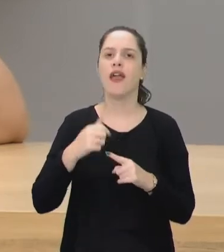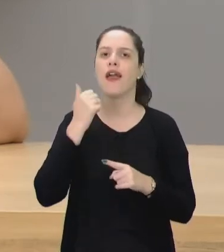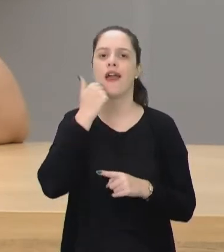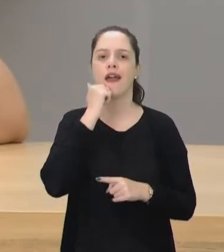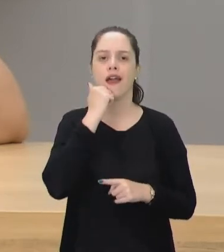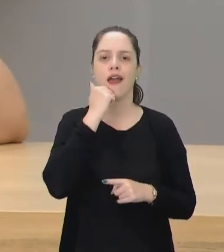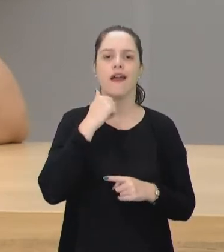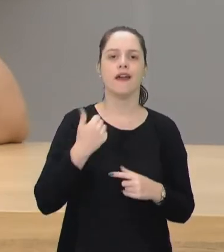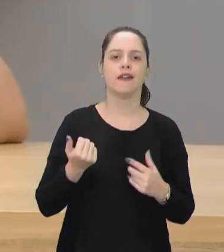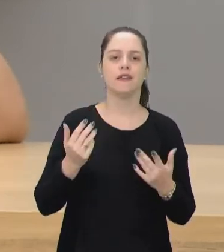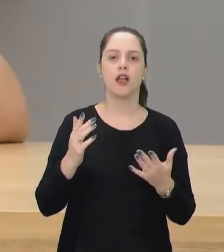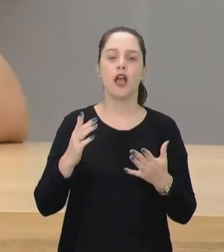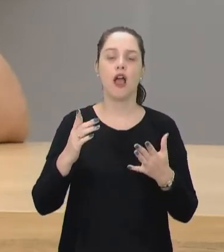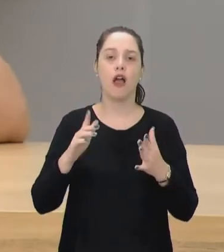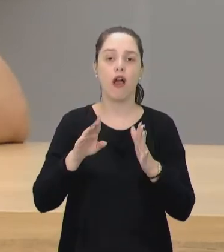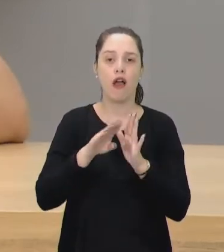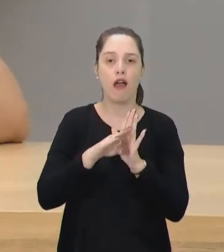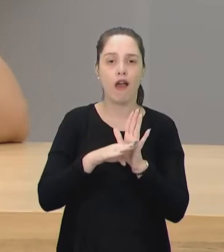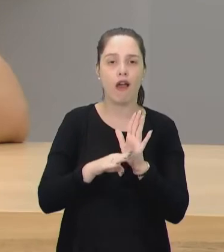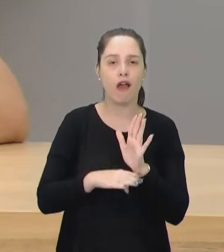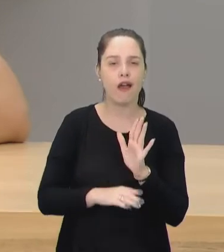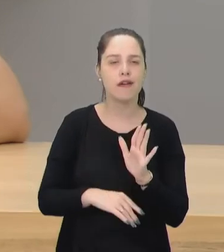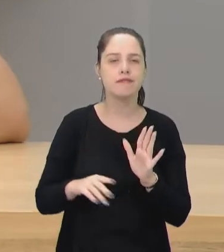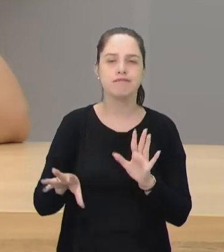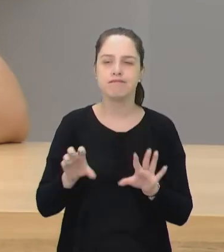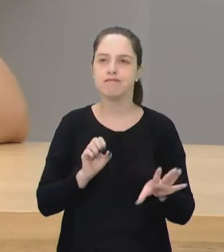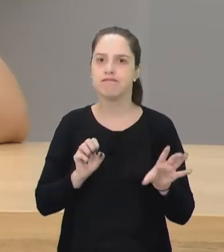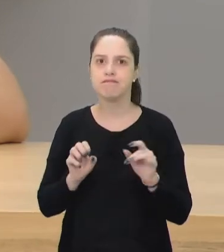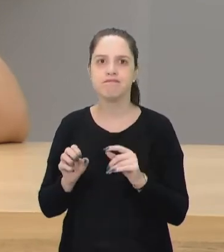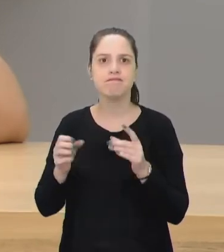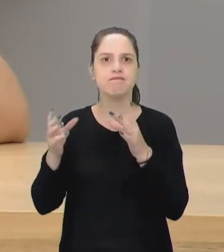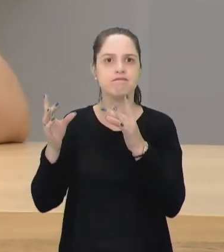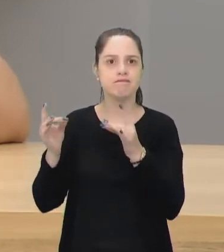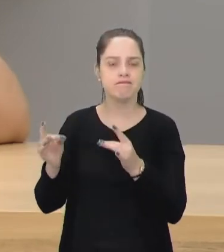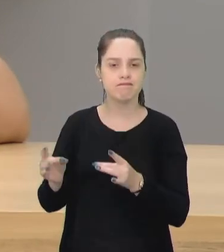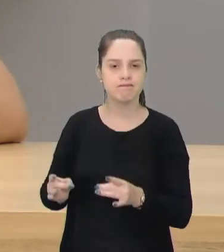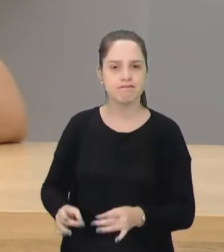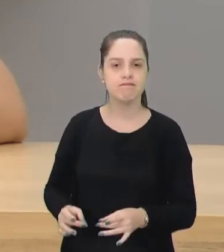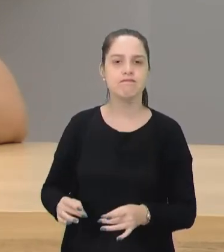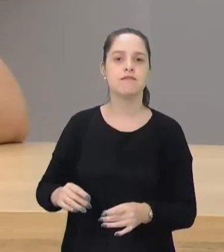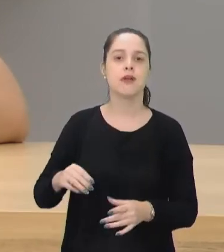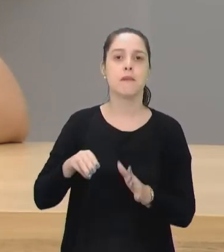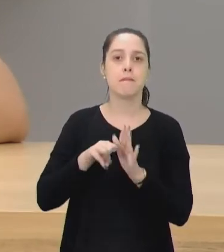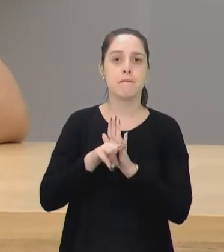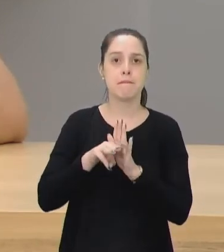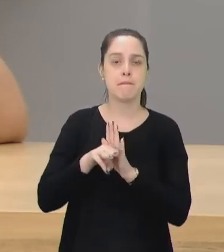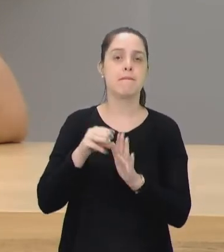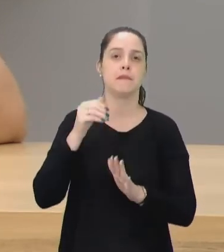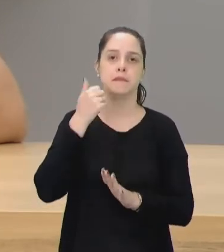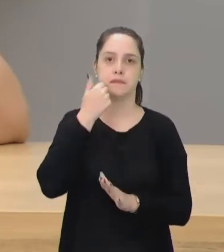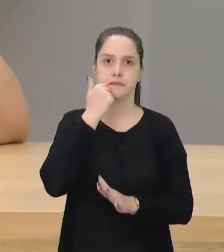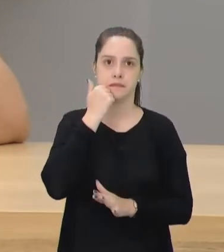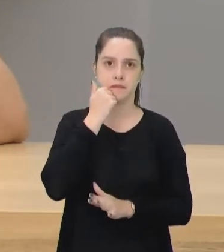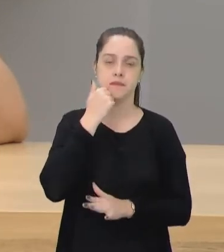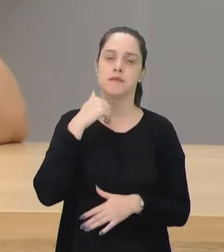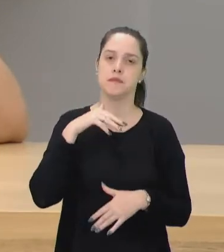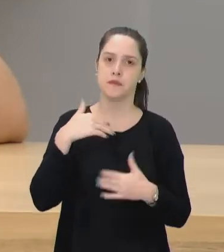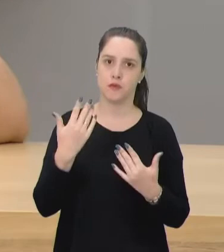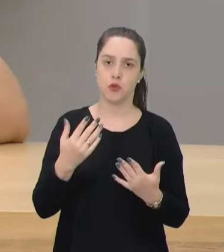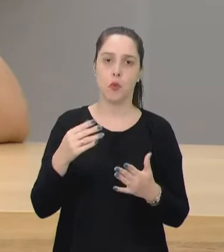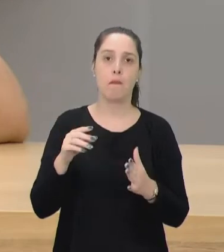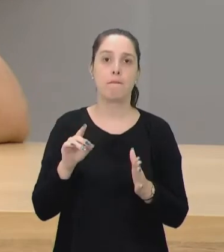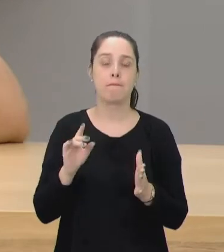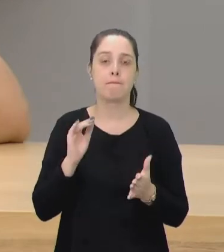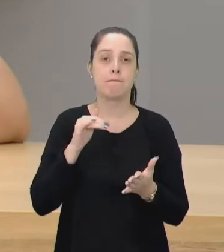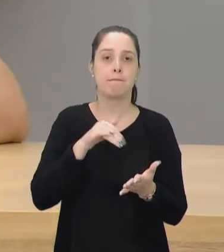ela se desenvolve, e nós pegamos os dados da metodologia científica, do método científico,